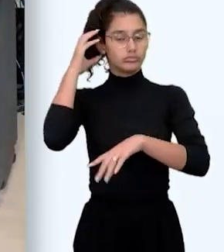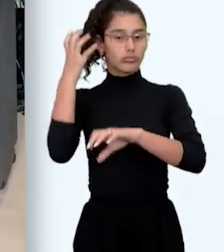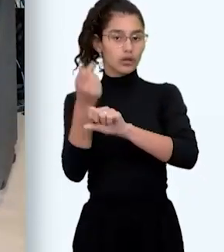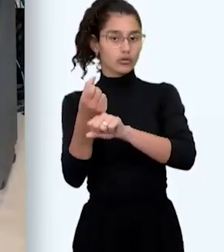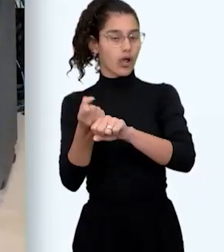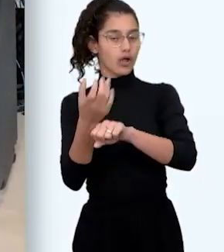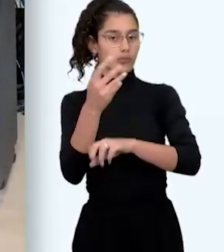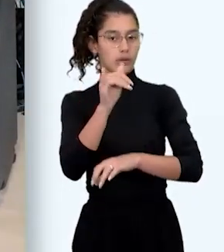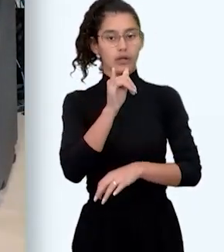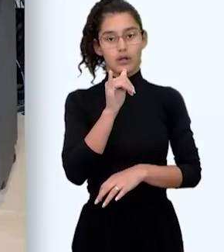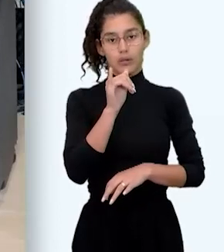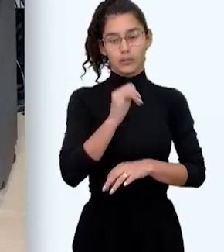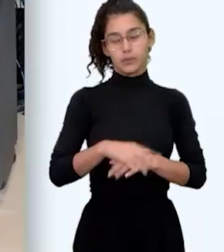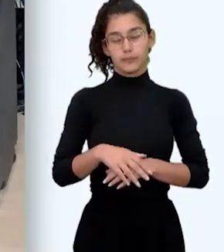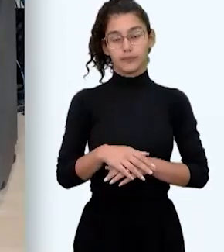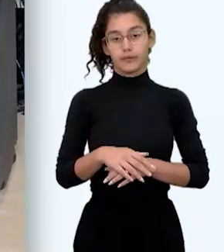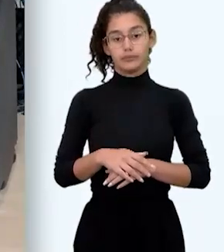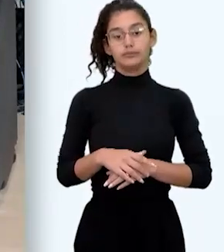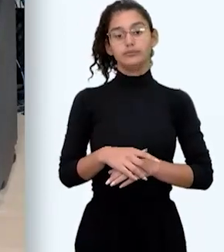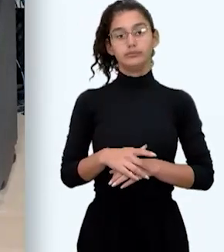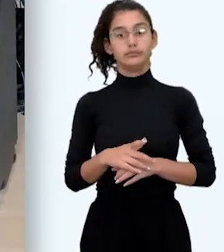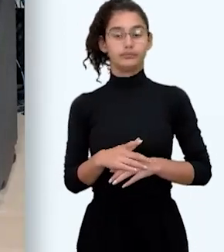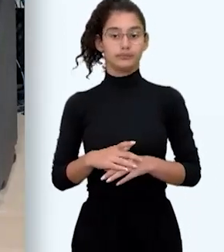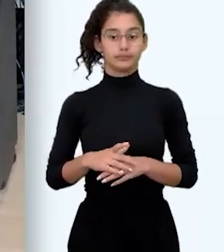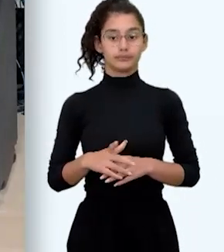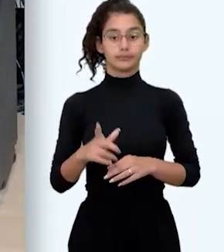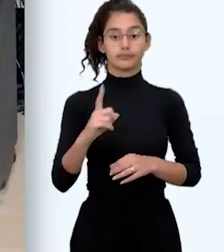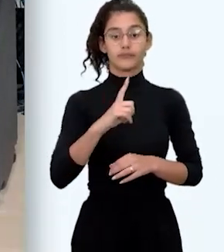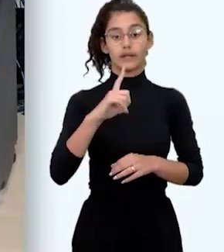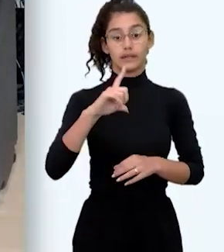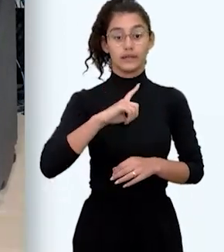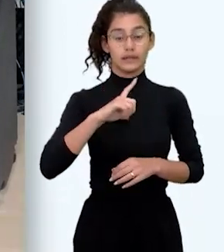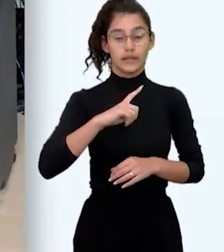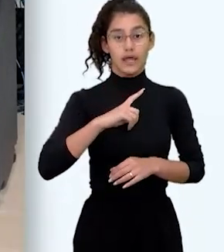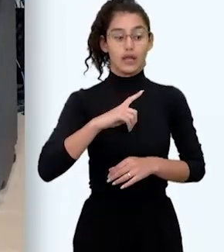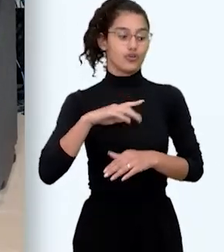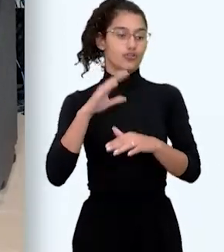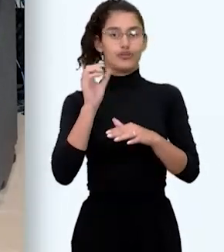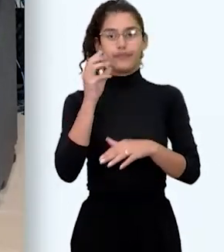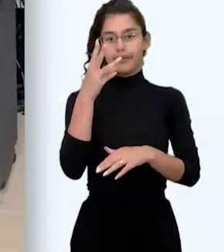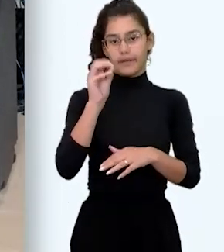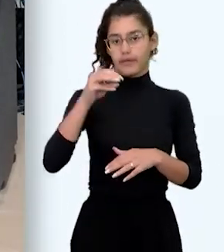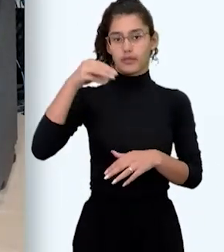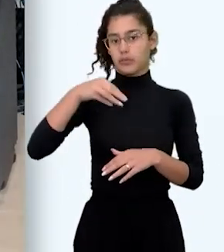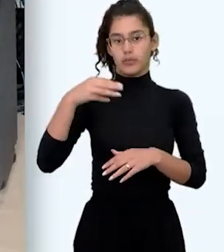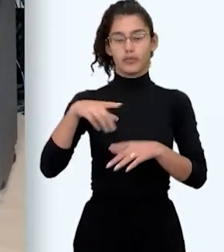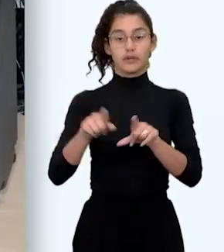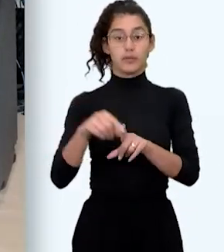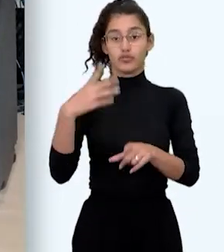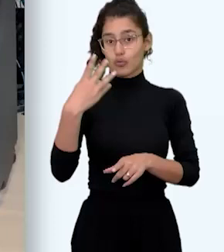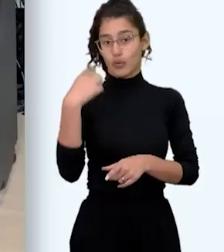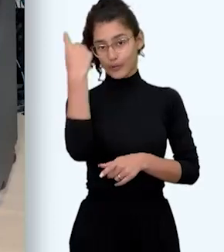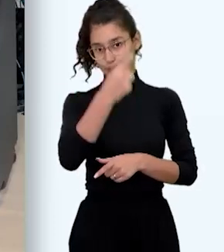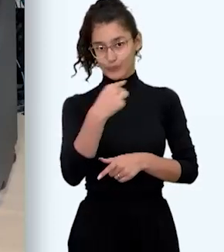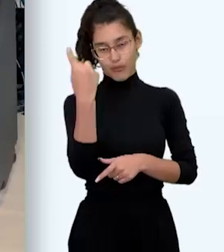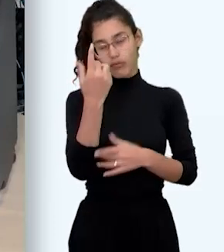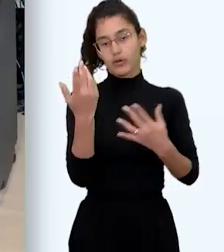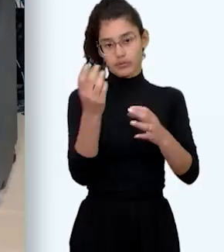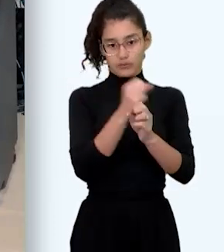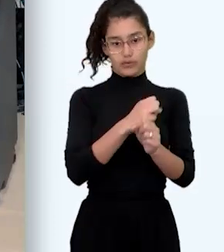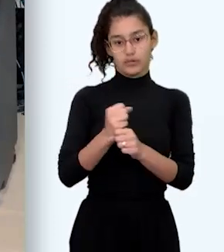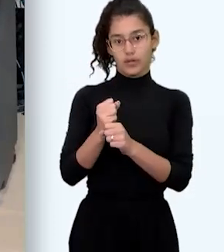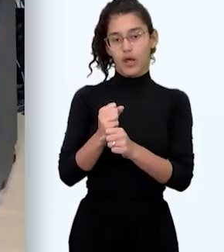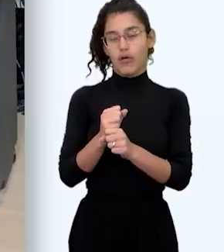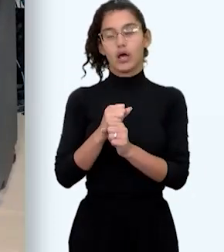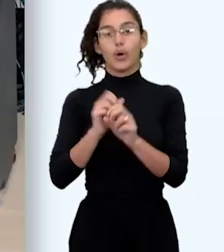exemplo. Existem hoje podcasts de meia hora e de 4 horas, né? Tudo vai depender da forma que está sendo abordado o